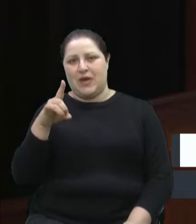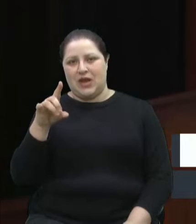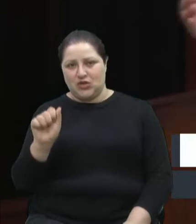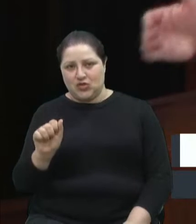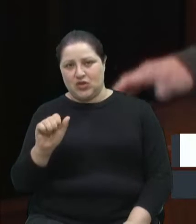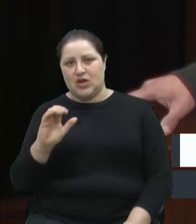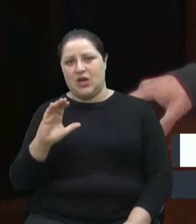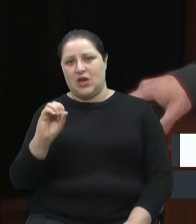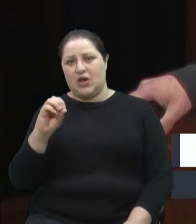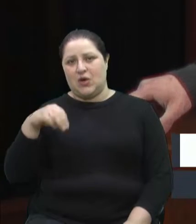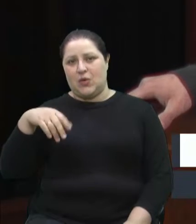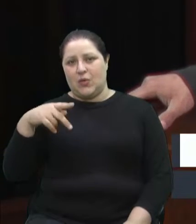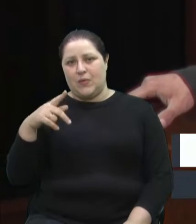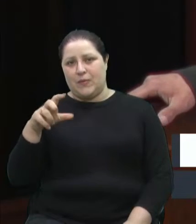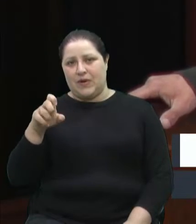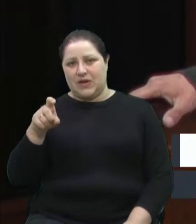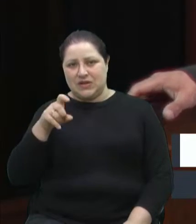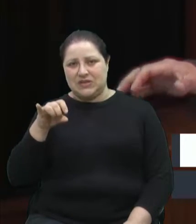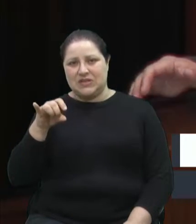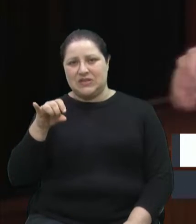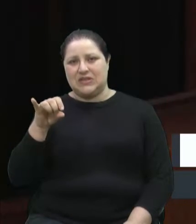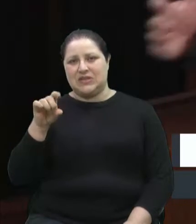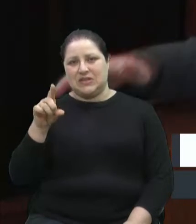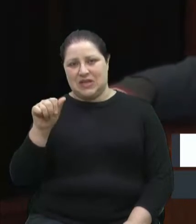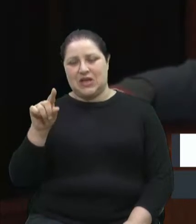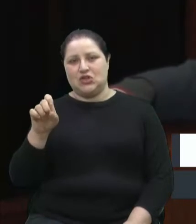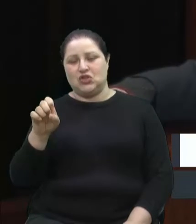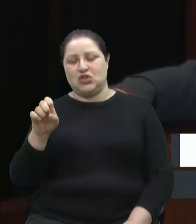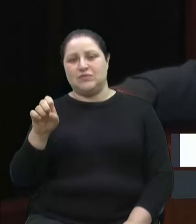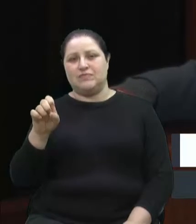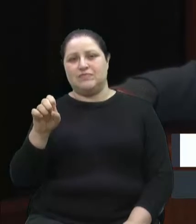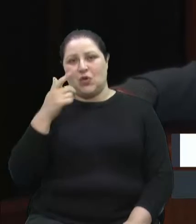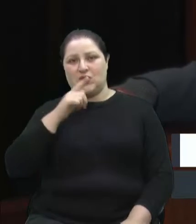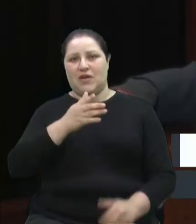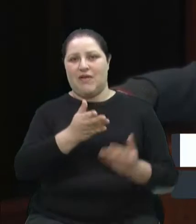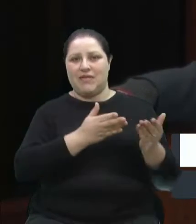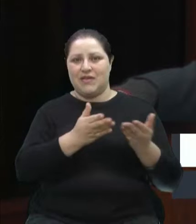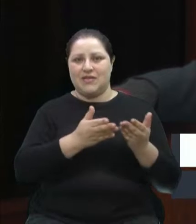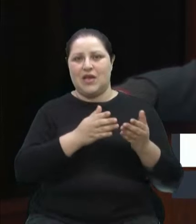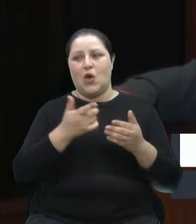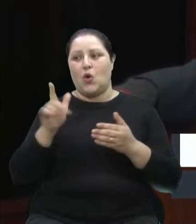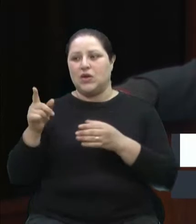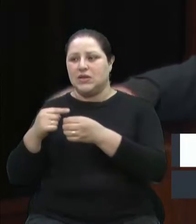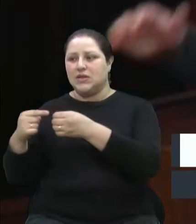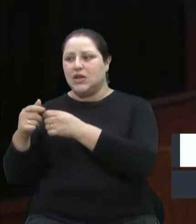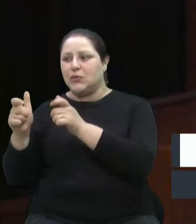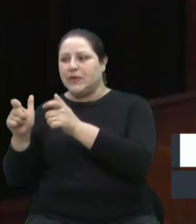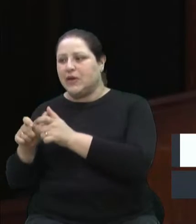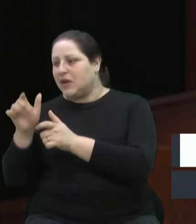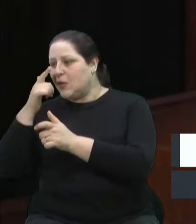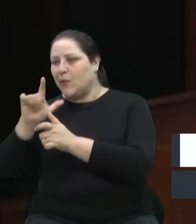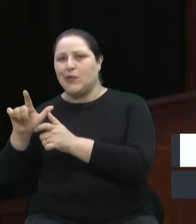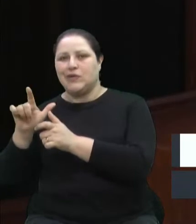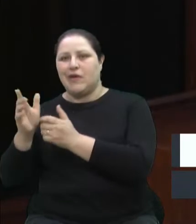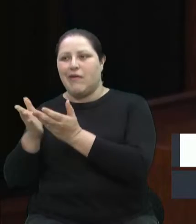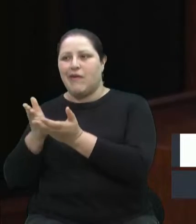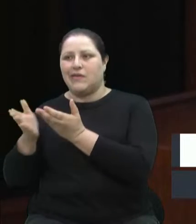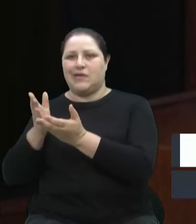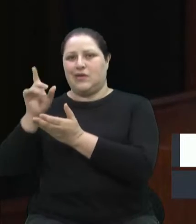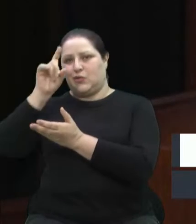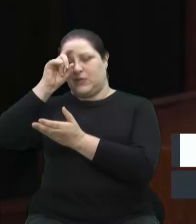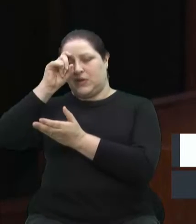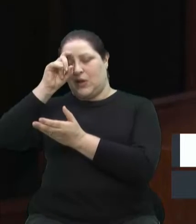têm como atender. E muitas vezes passa até despercebidos por alguns vereadores desses